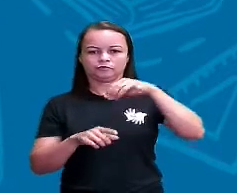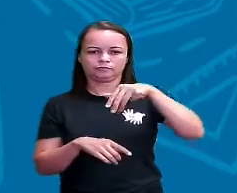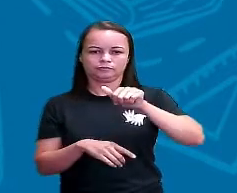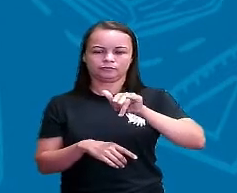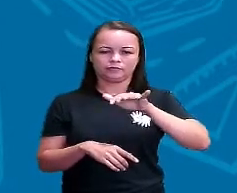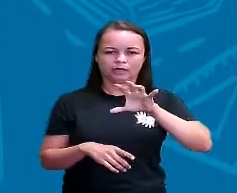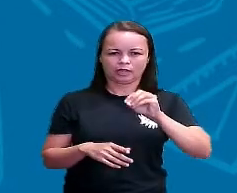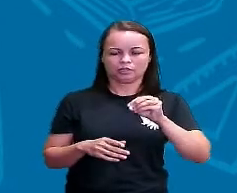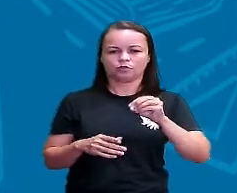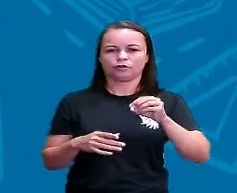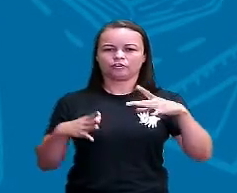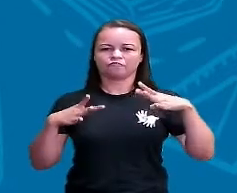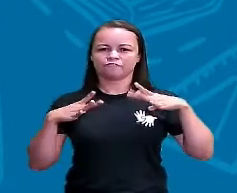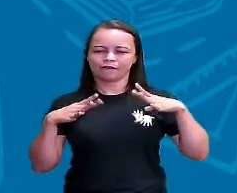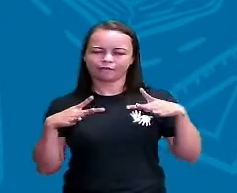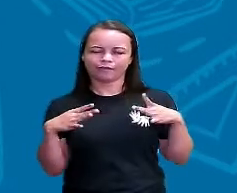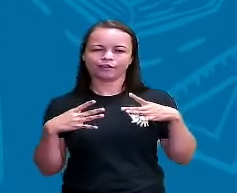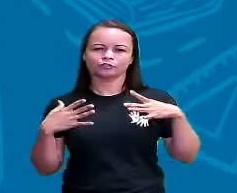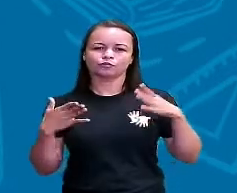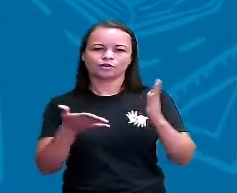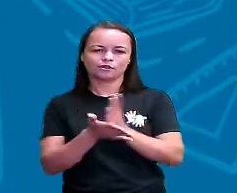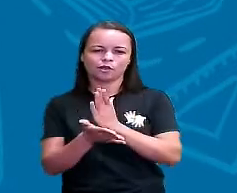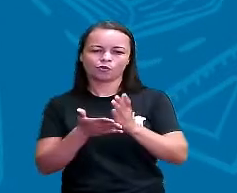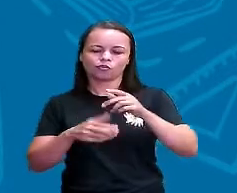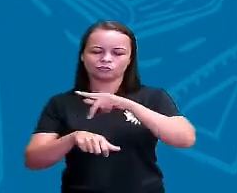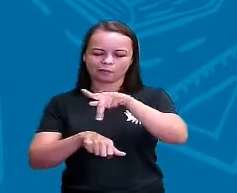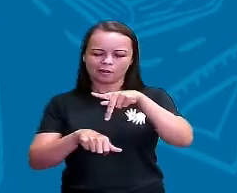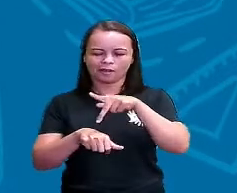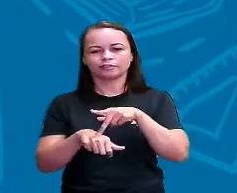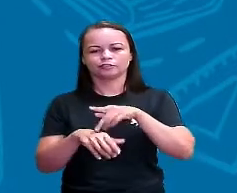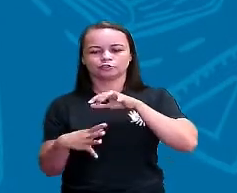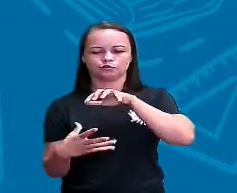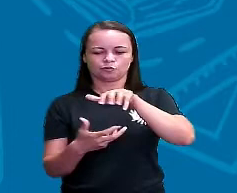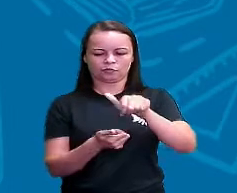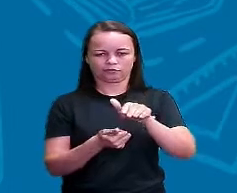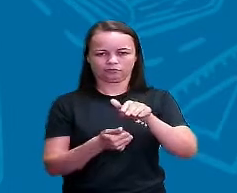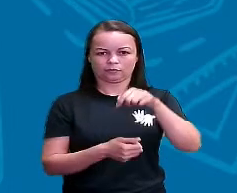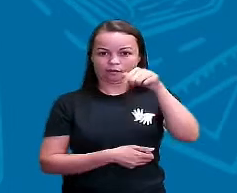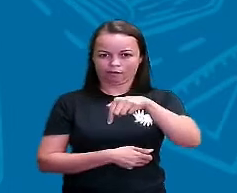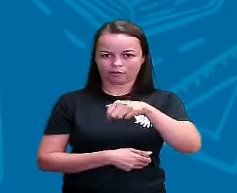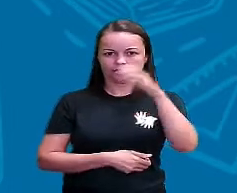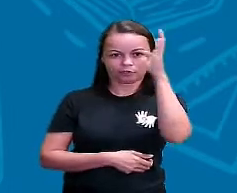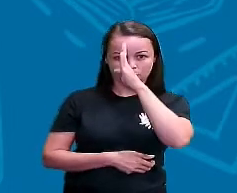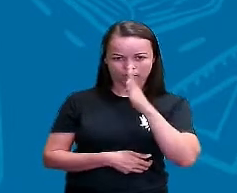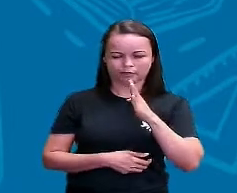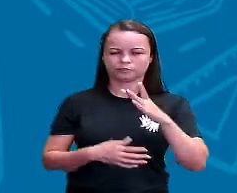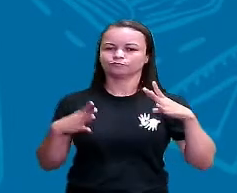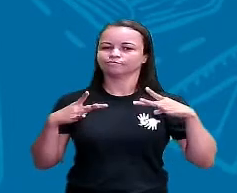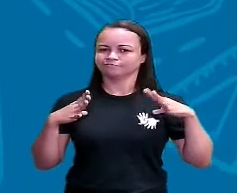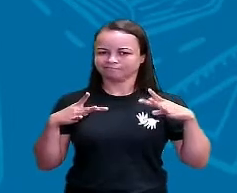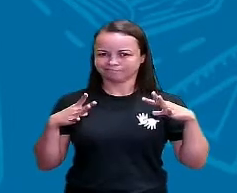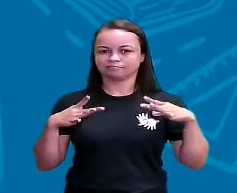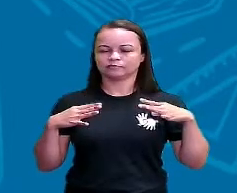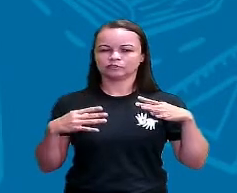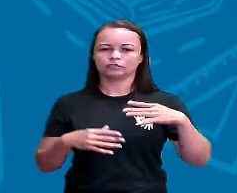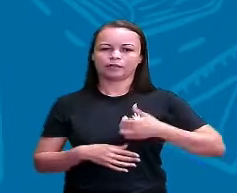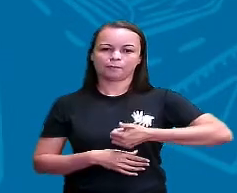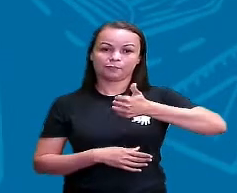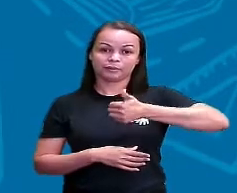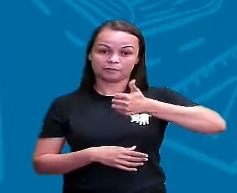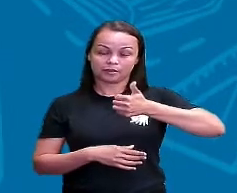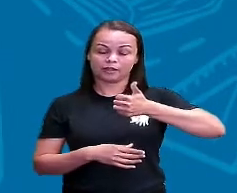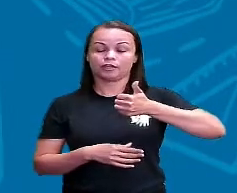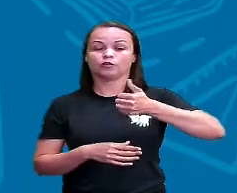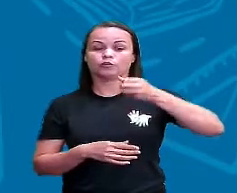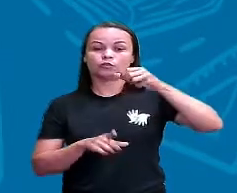alguns países, certo, do mundo. Aqui no Brasil é feriado, certo? No dia 1 de maio